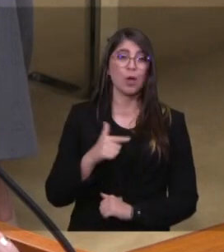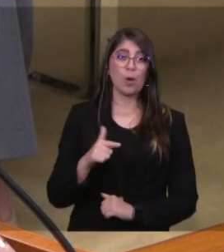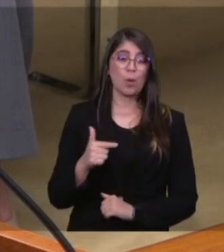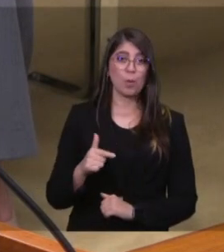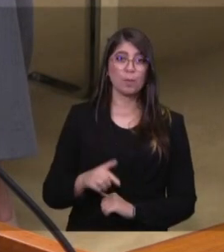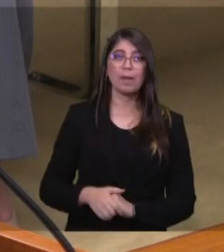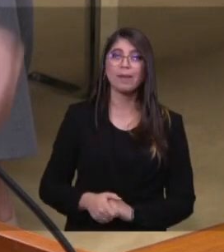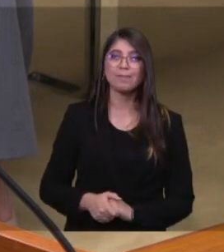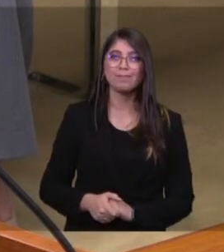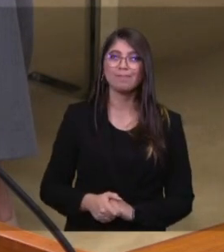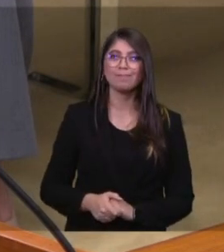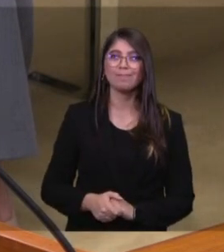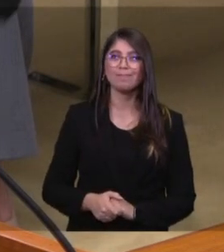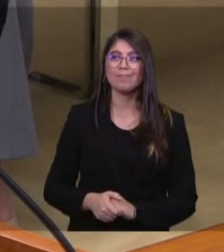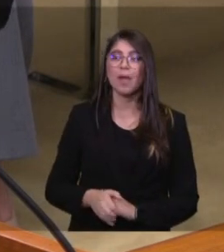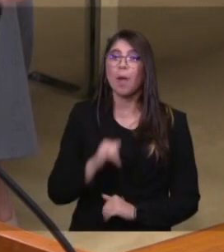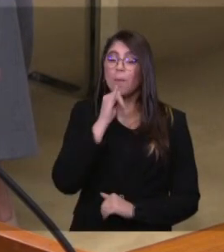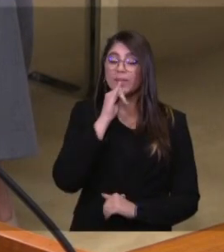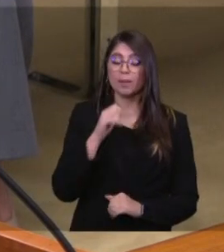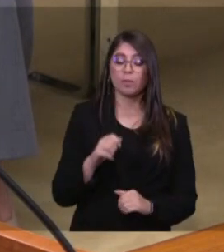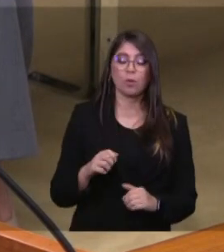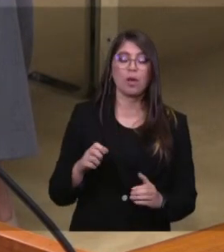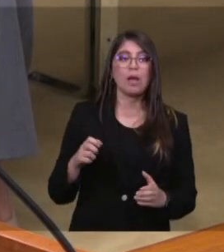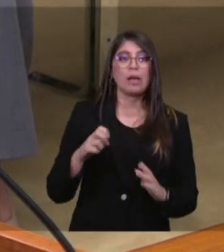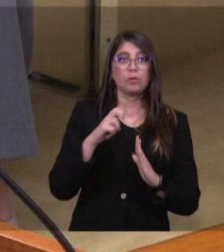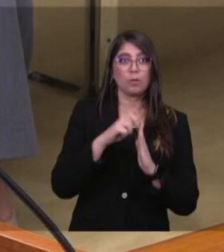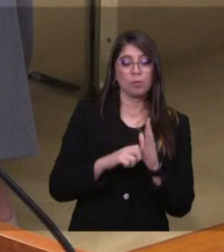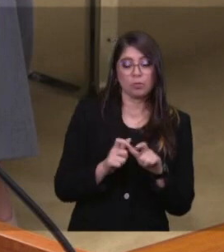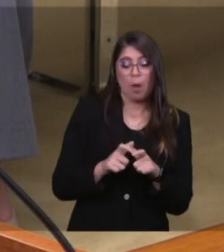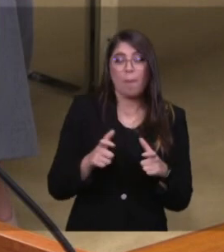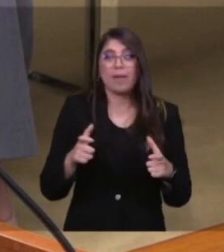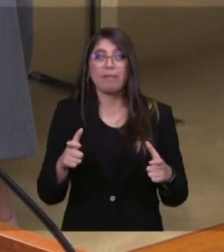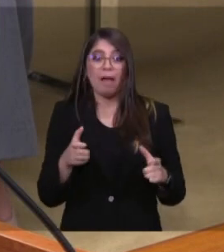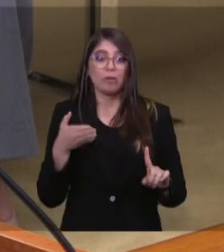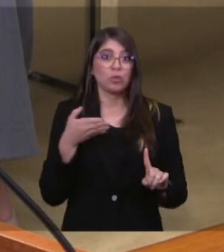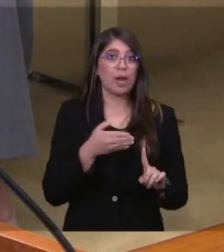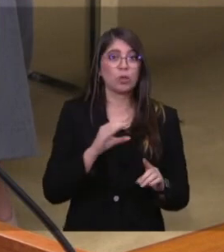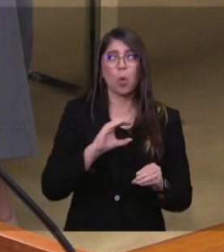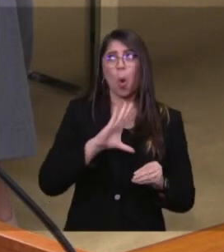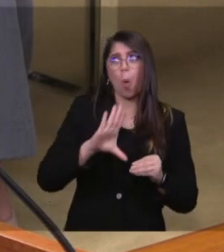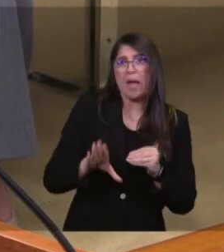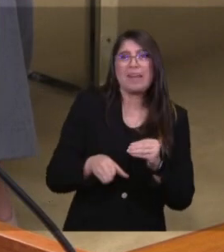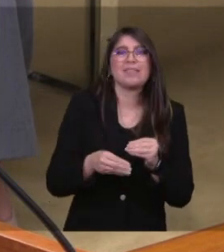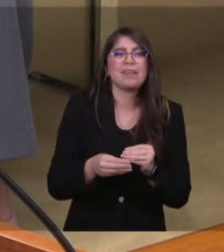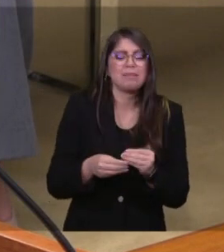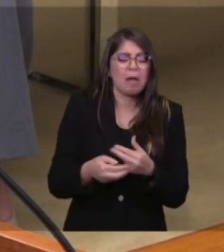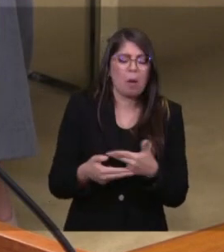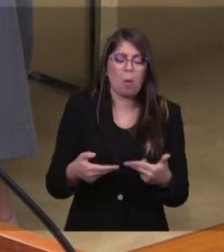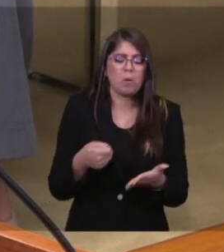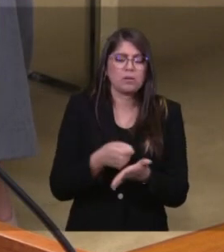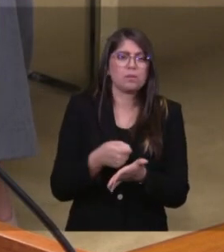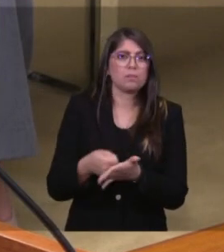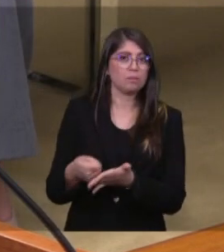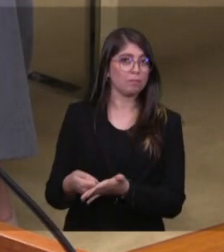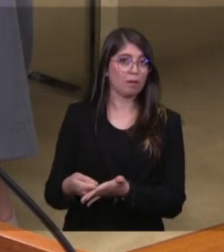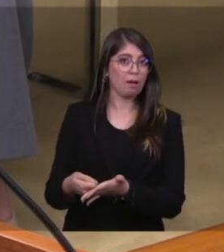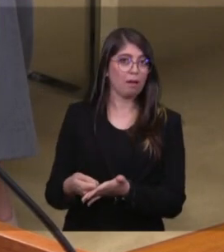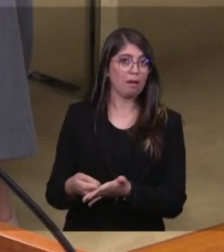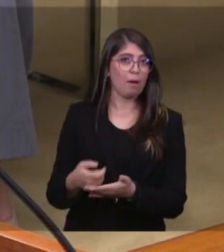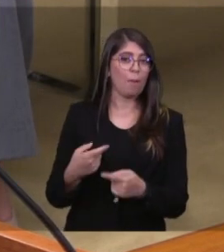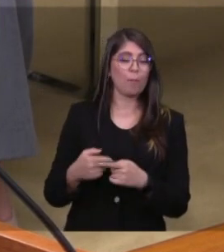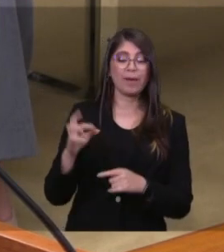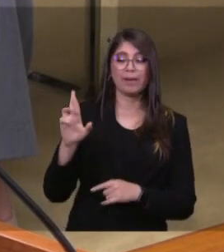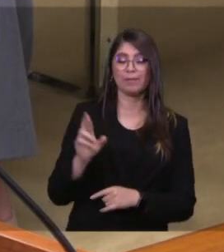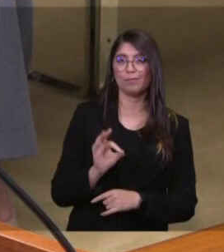que implique, seja na majoração direta, seja na atribuição de um ônus adicional ao contribuinte em decorrência do diferencial de